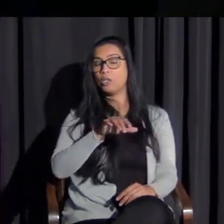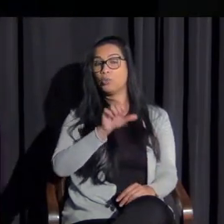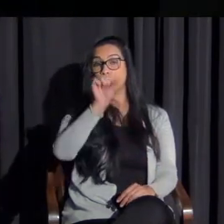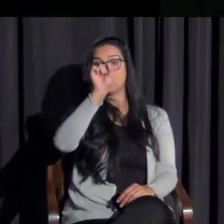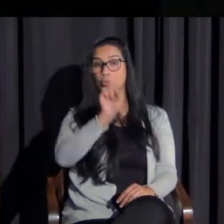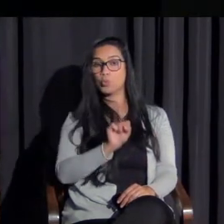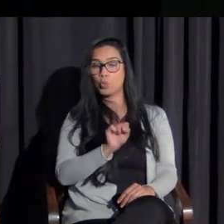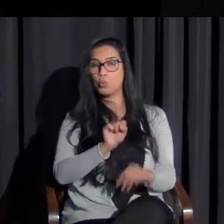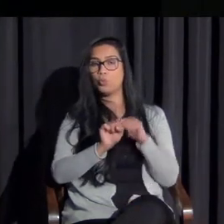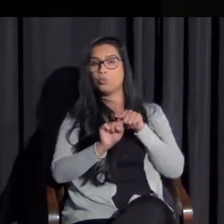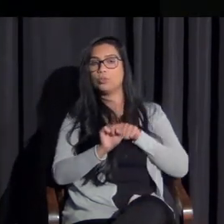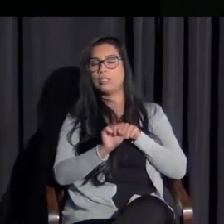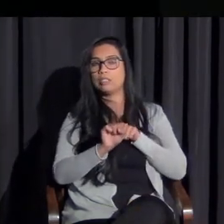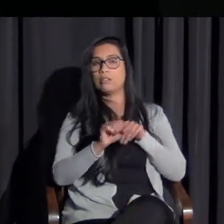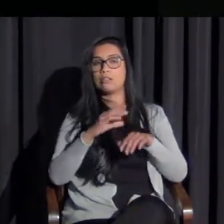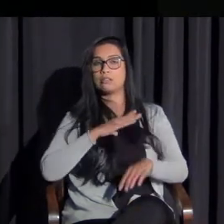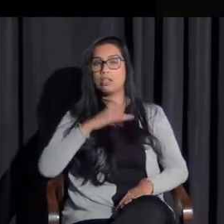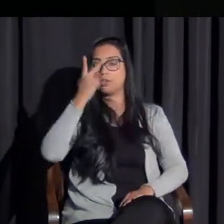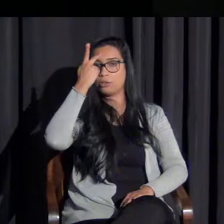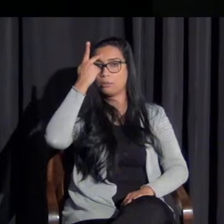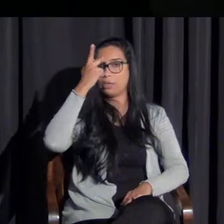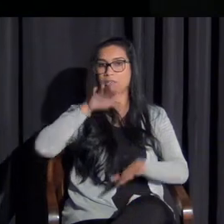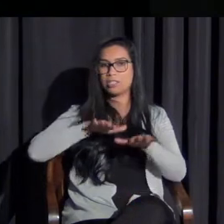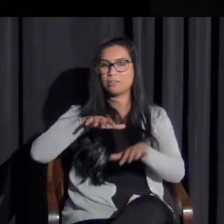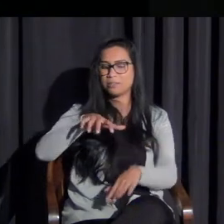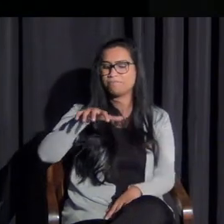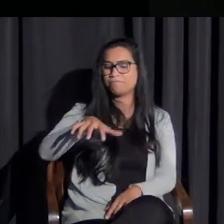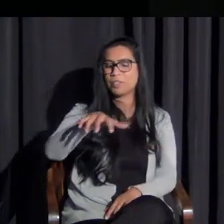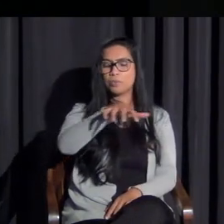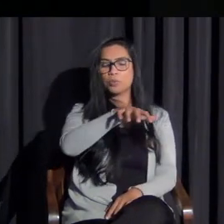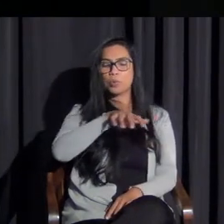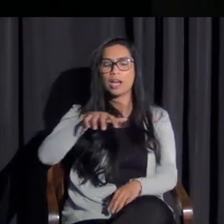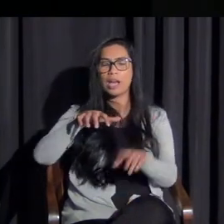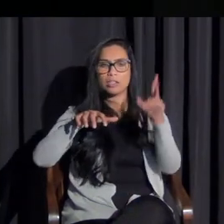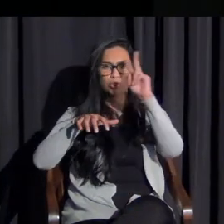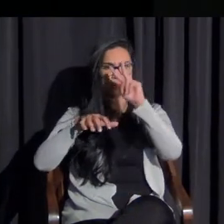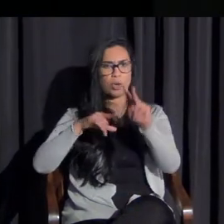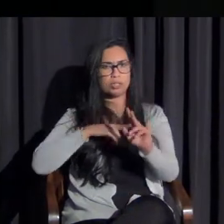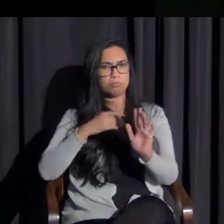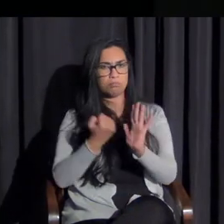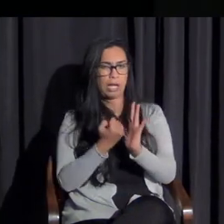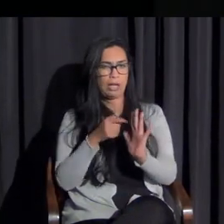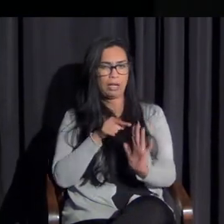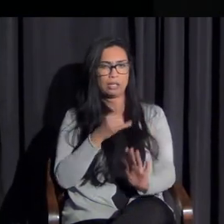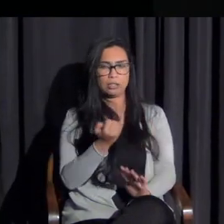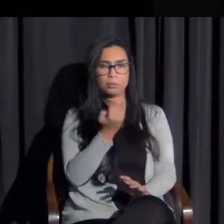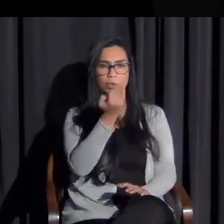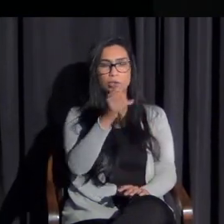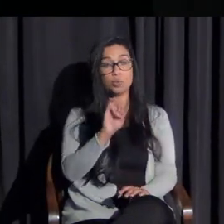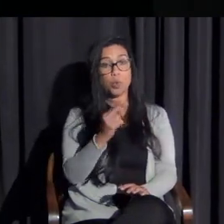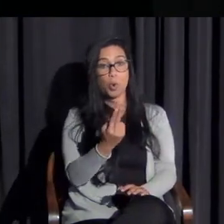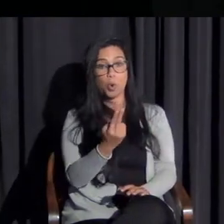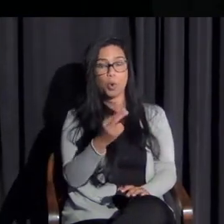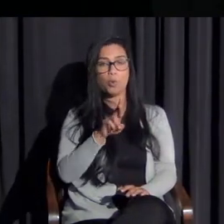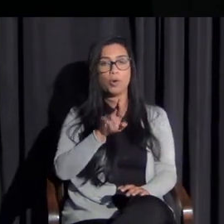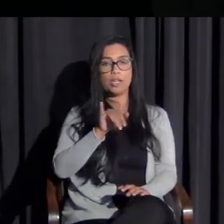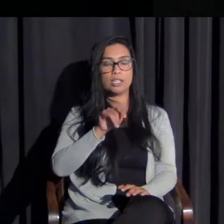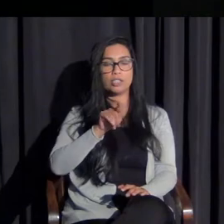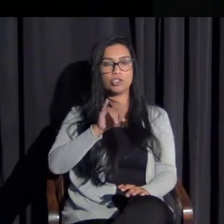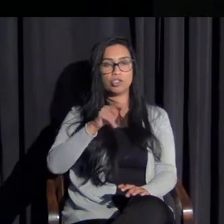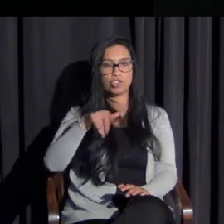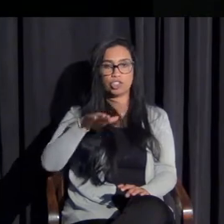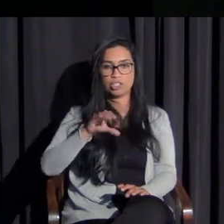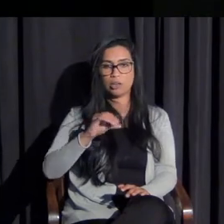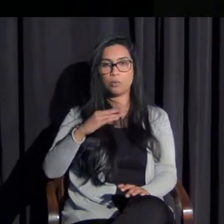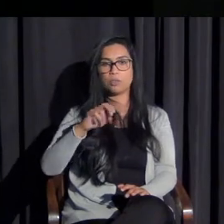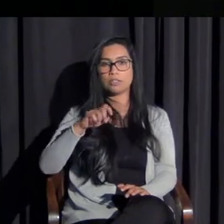que convencionamos chamar, né, muitas vezes, de região histórica da cidade ou de região central. Contudo, então estava